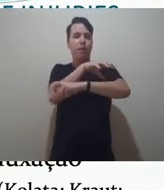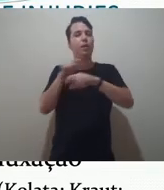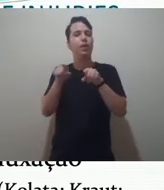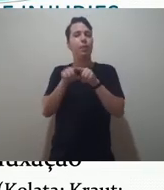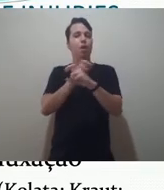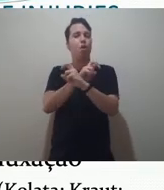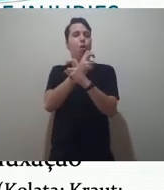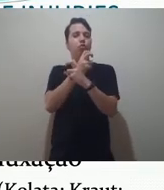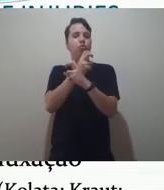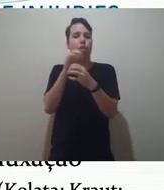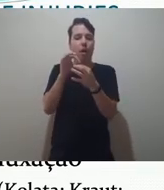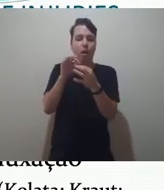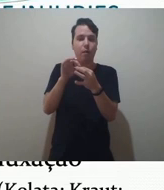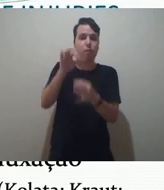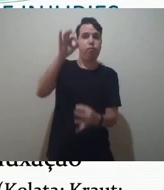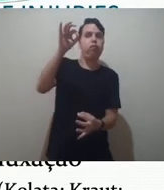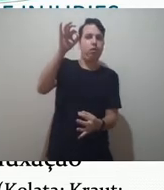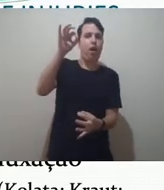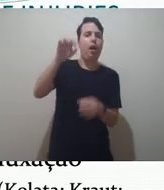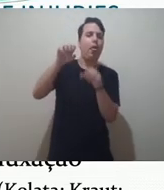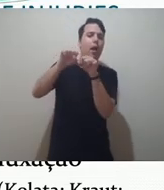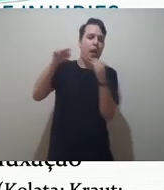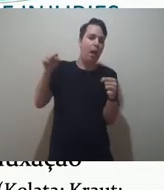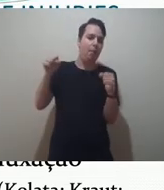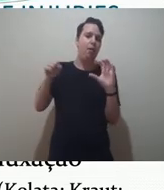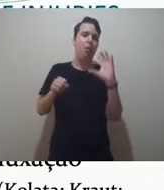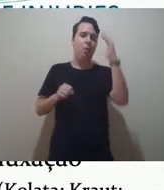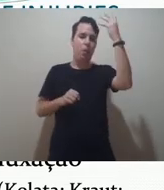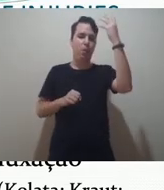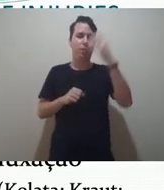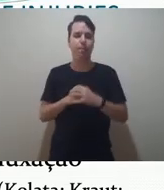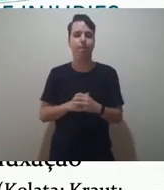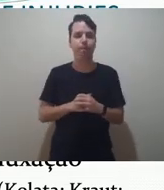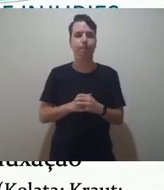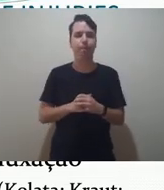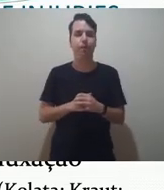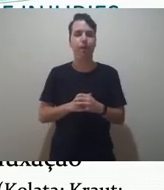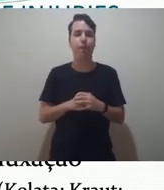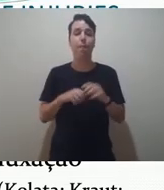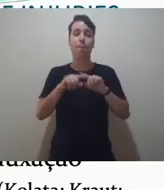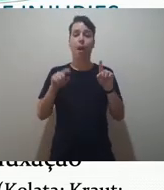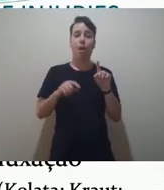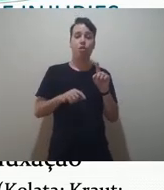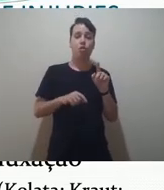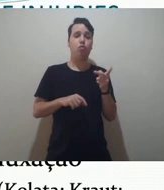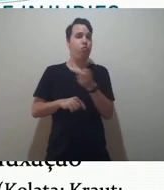coxo-femoral e fraturas de ossos longos. E tanto